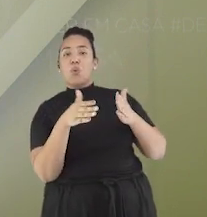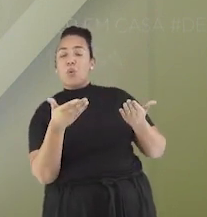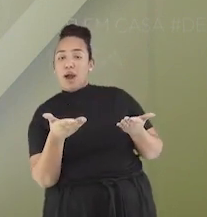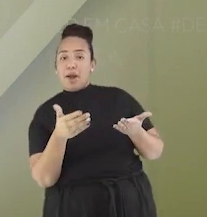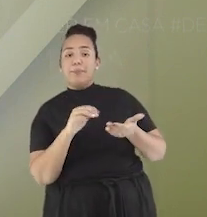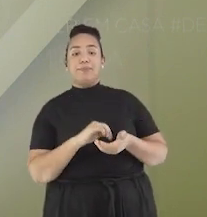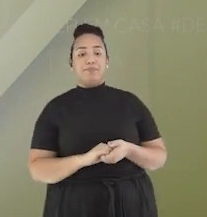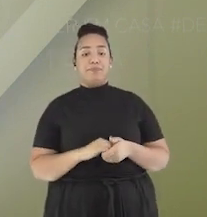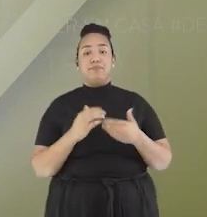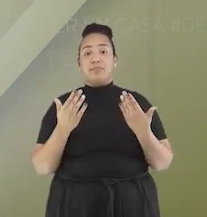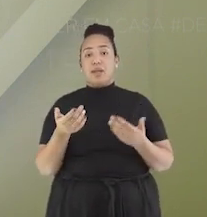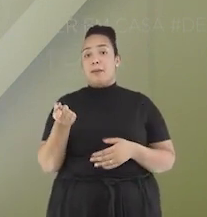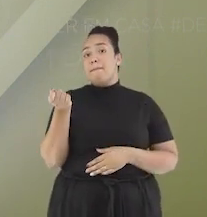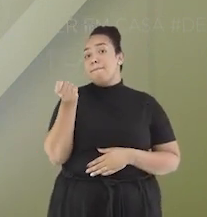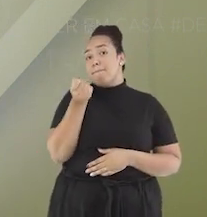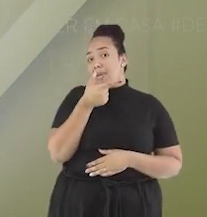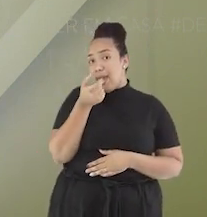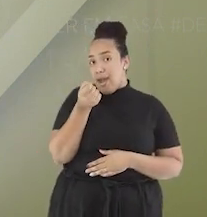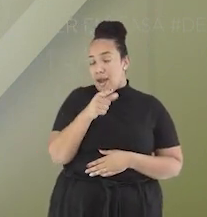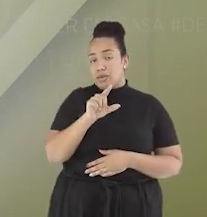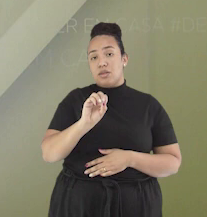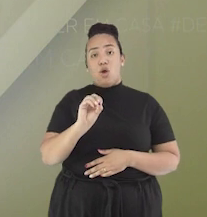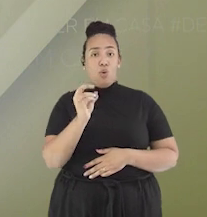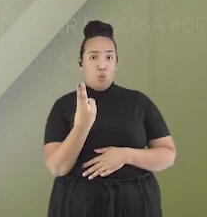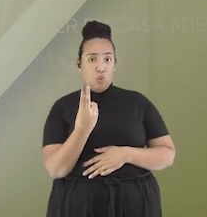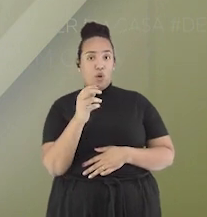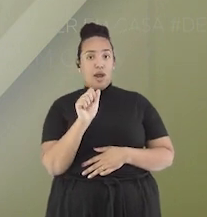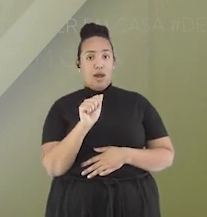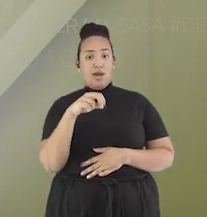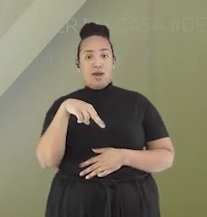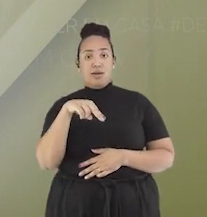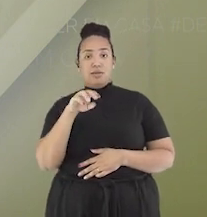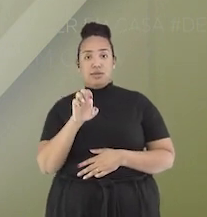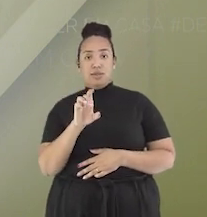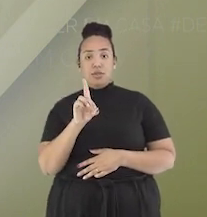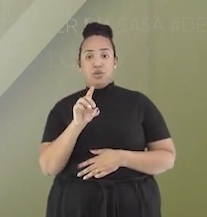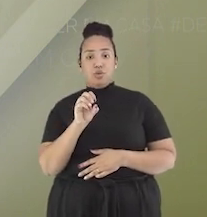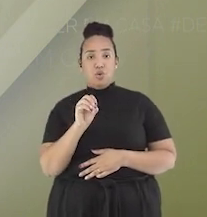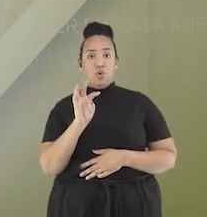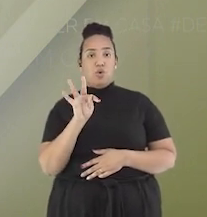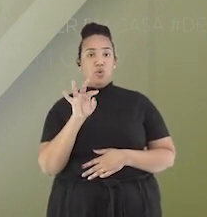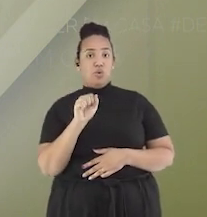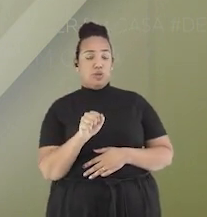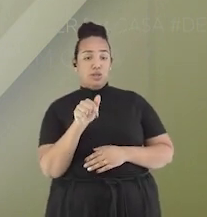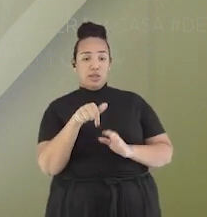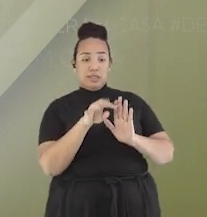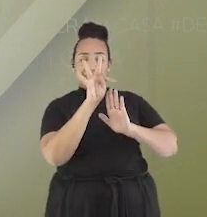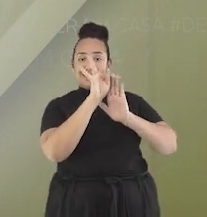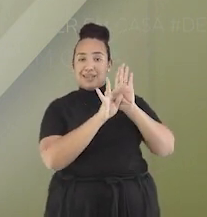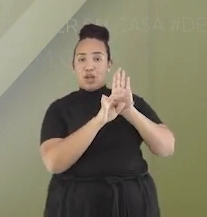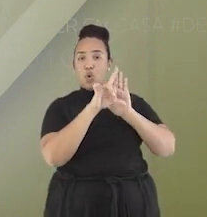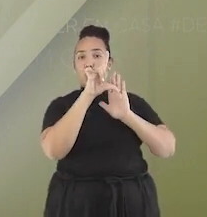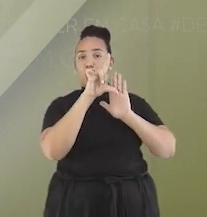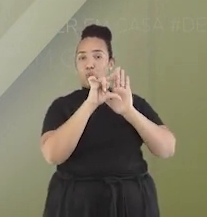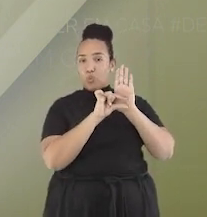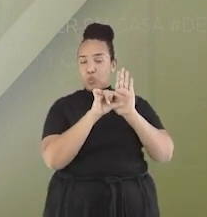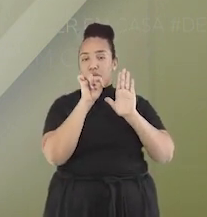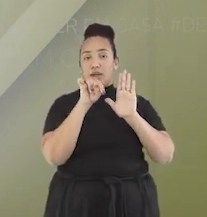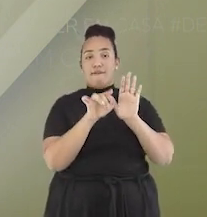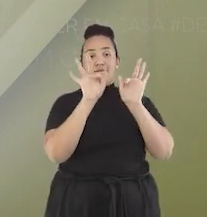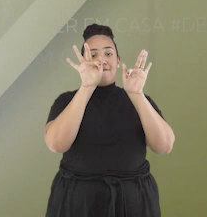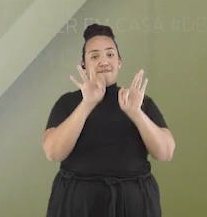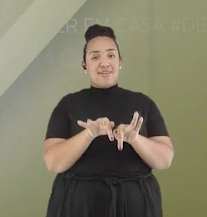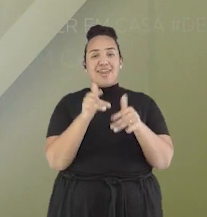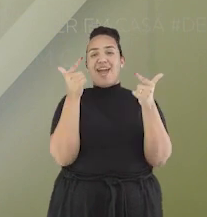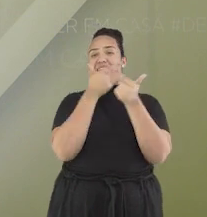esse? A piada, que também pode ser chamada de anedota, é uma história curta, de final